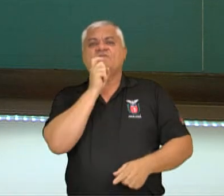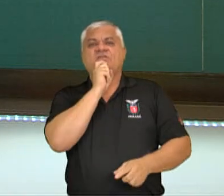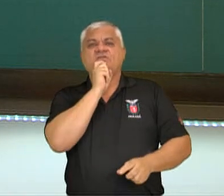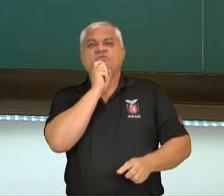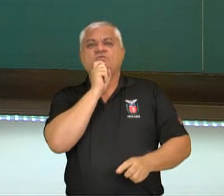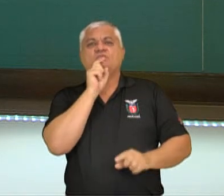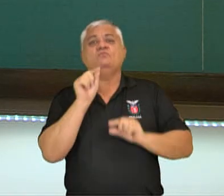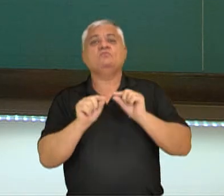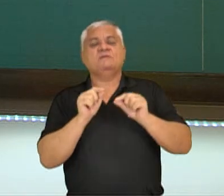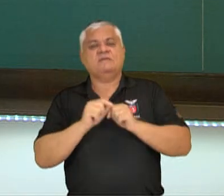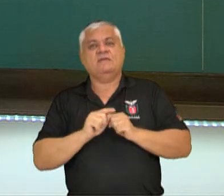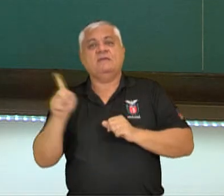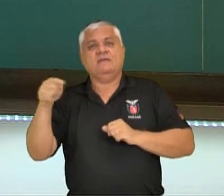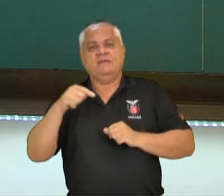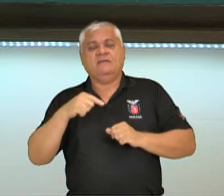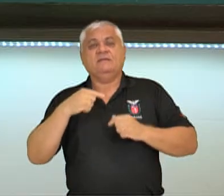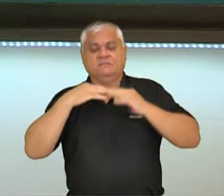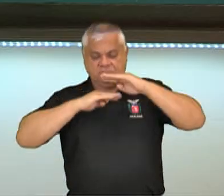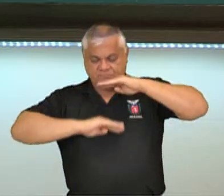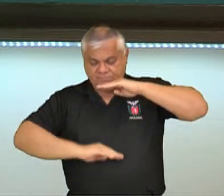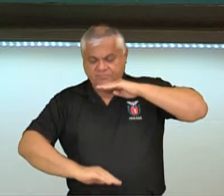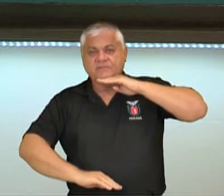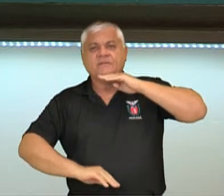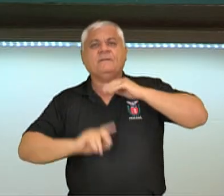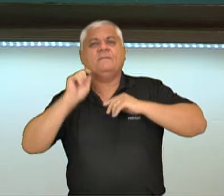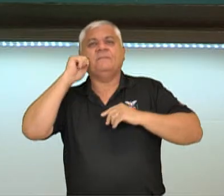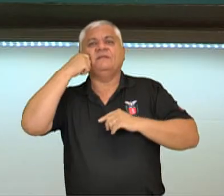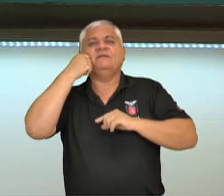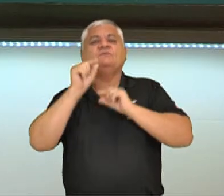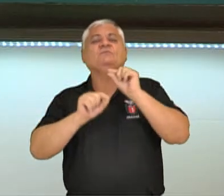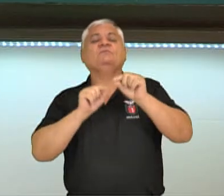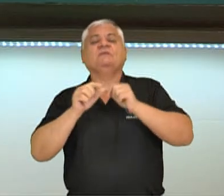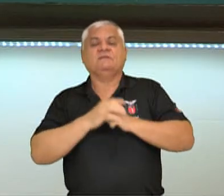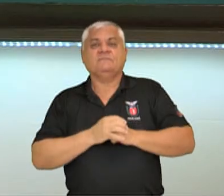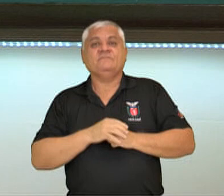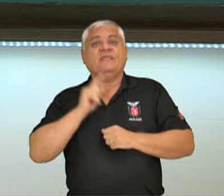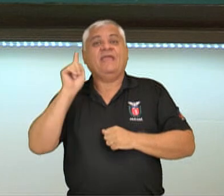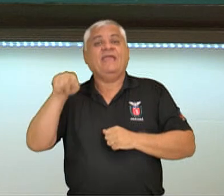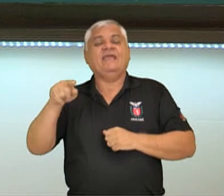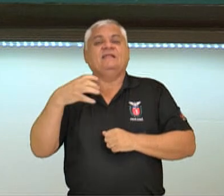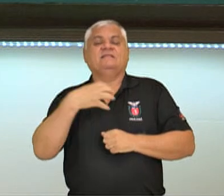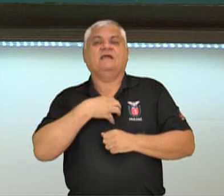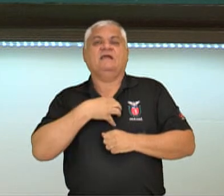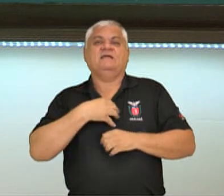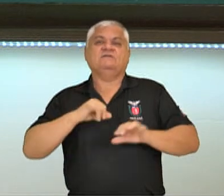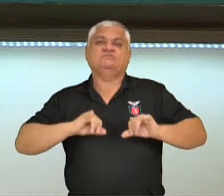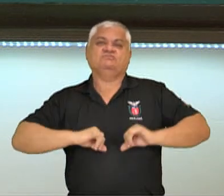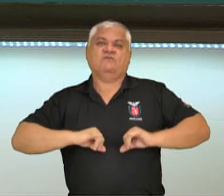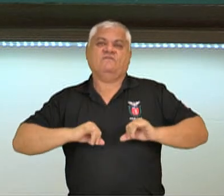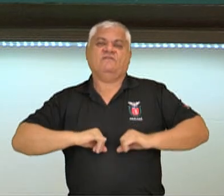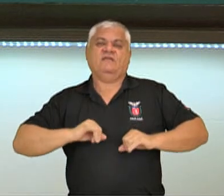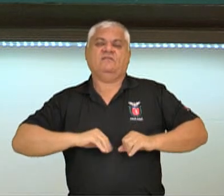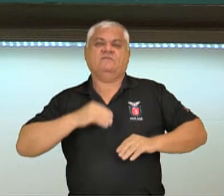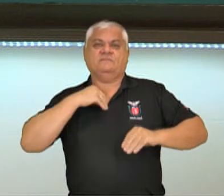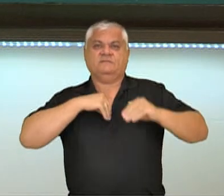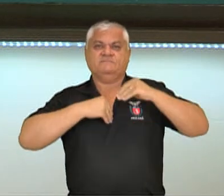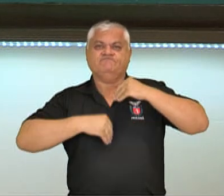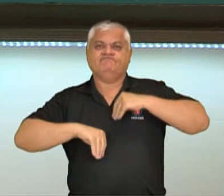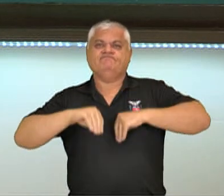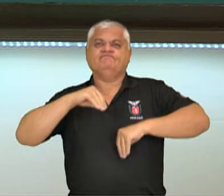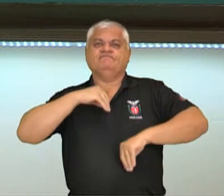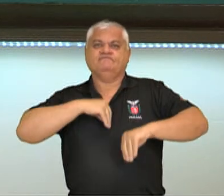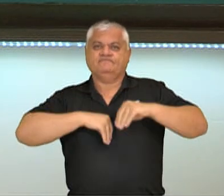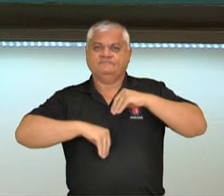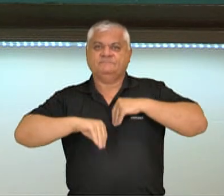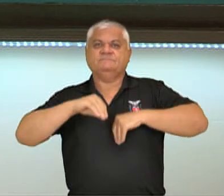né? Mas infelizmente, gente, ele tem sim. Esse indivíduo é o que está sofrendo de depressão, né? Vocês